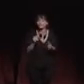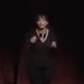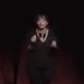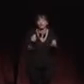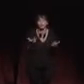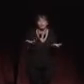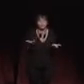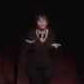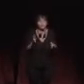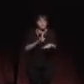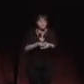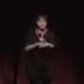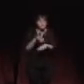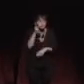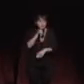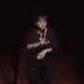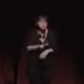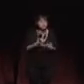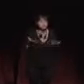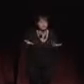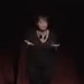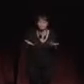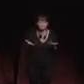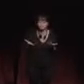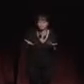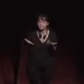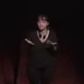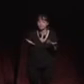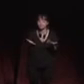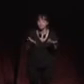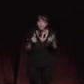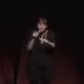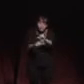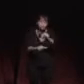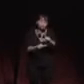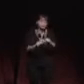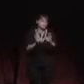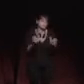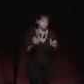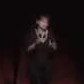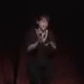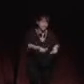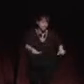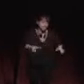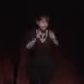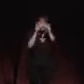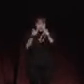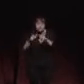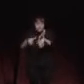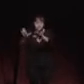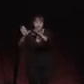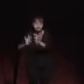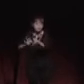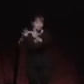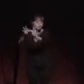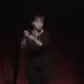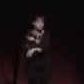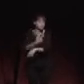fazer para alcançar essa mudança toda que está fazendo com que as crianças se interessem mais por isso do